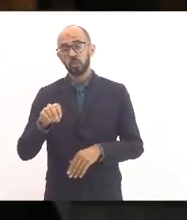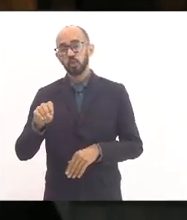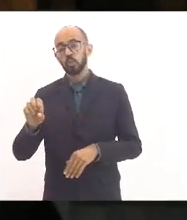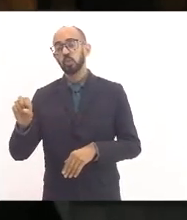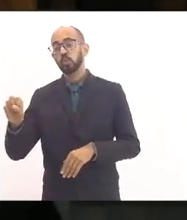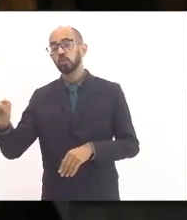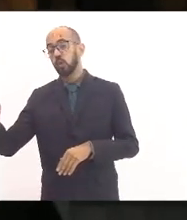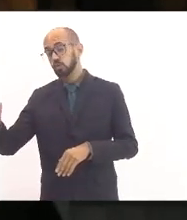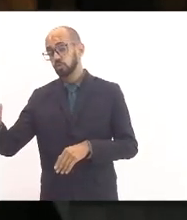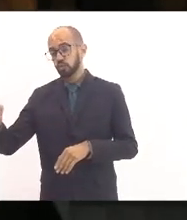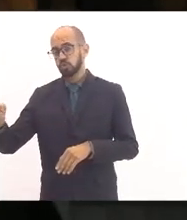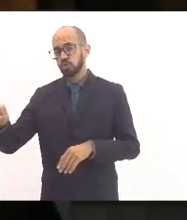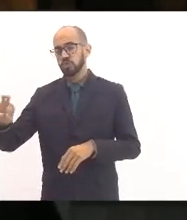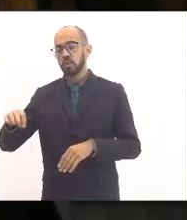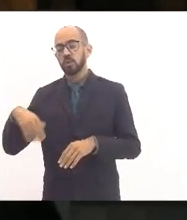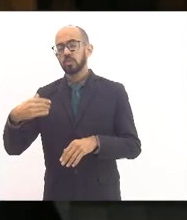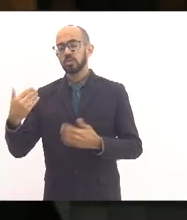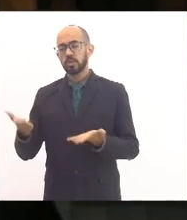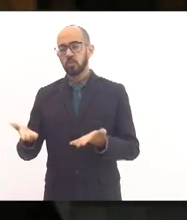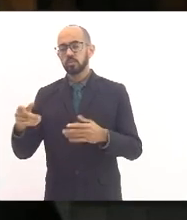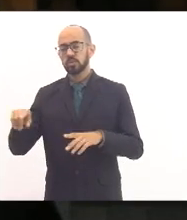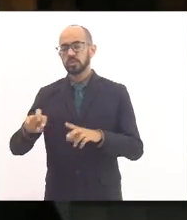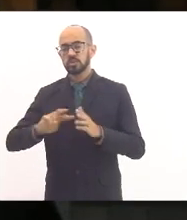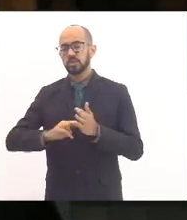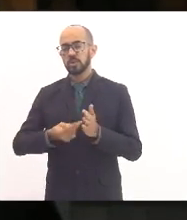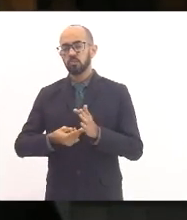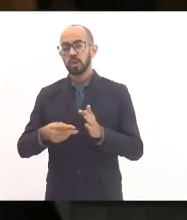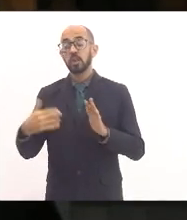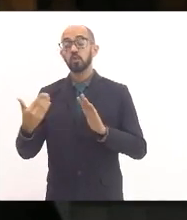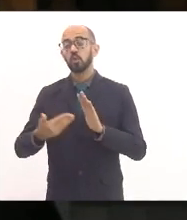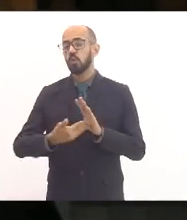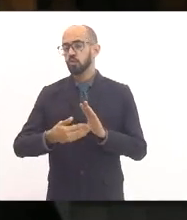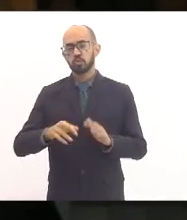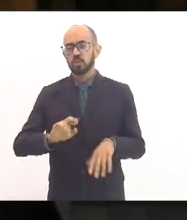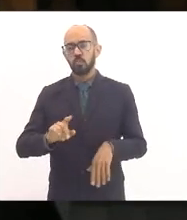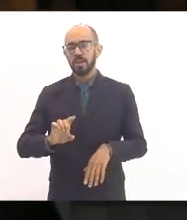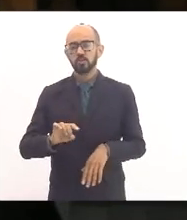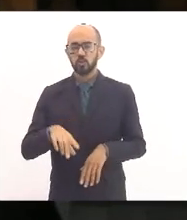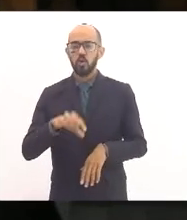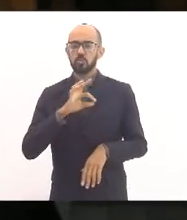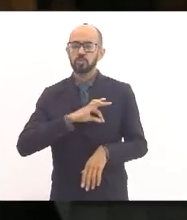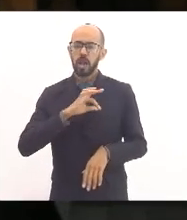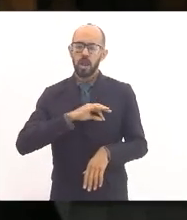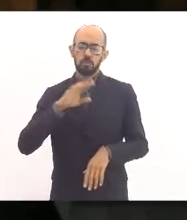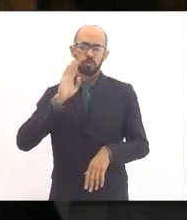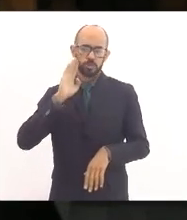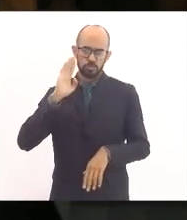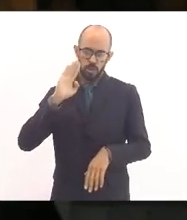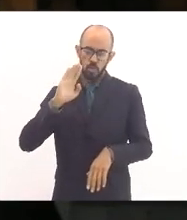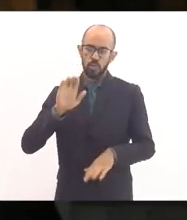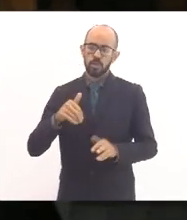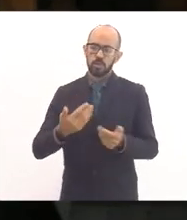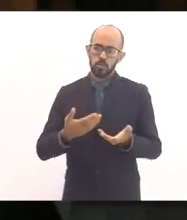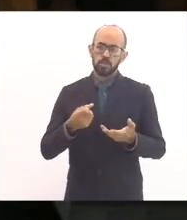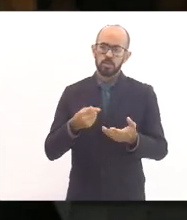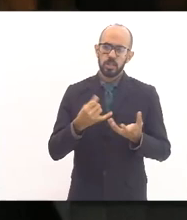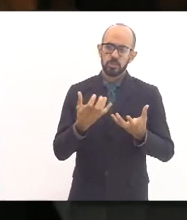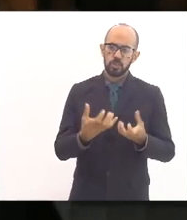ghp bom então de maneira que se acolhermos a emenda do Delegado Carlos Augusto estaremos